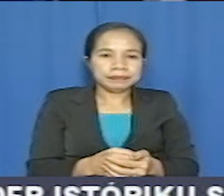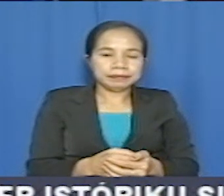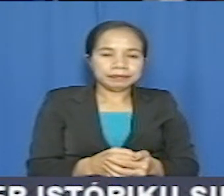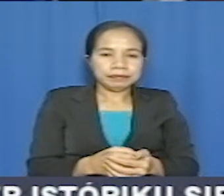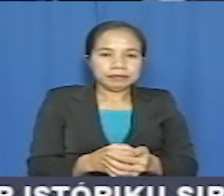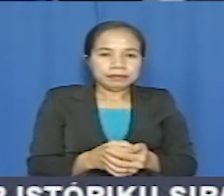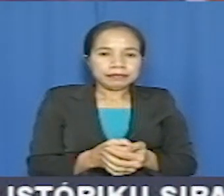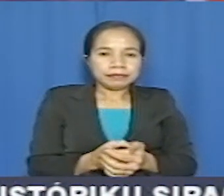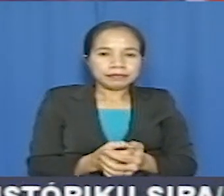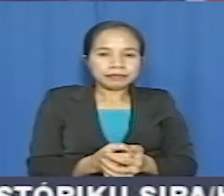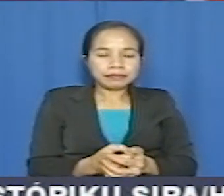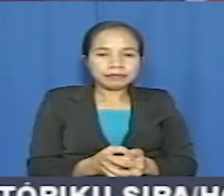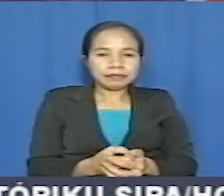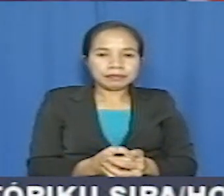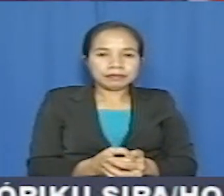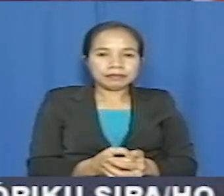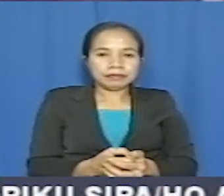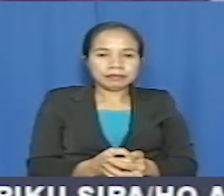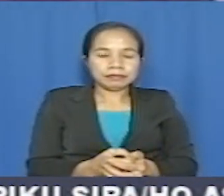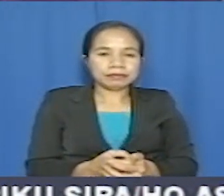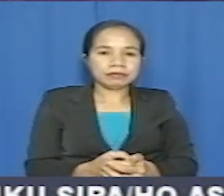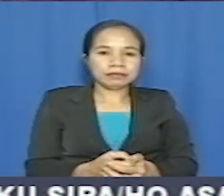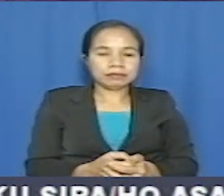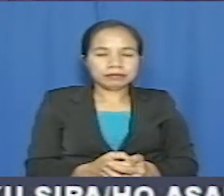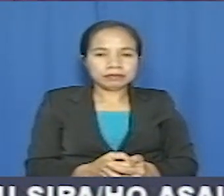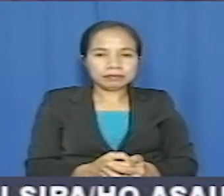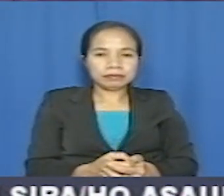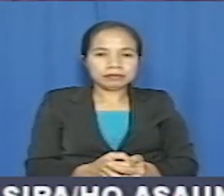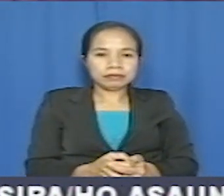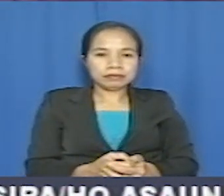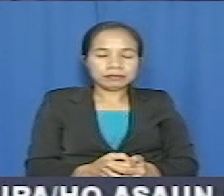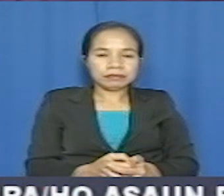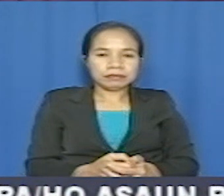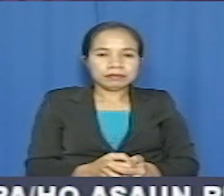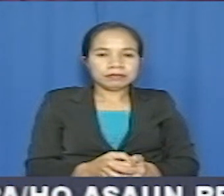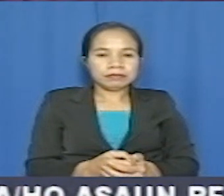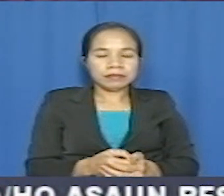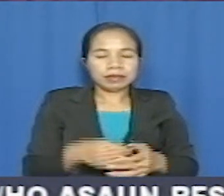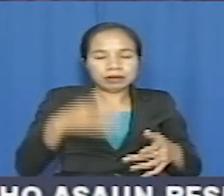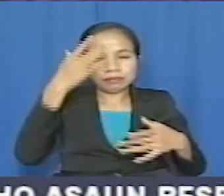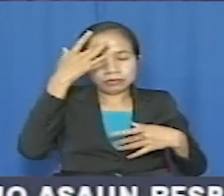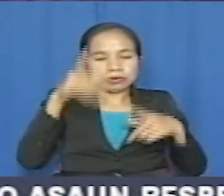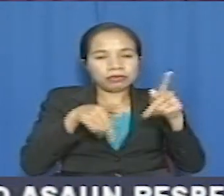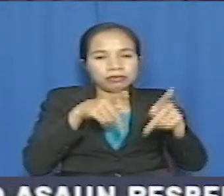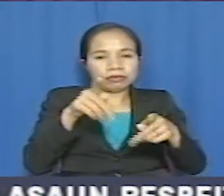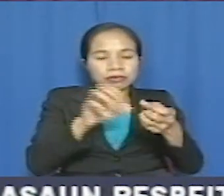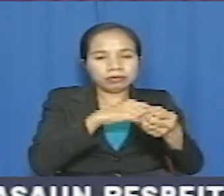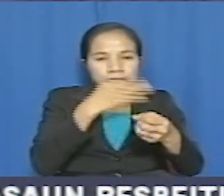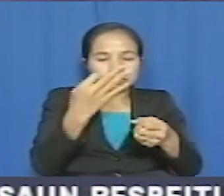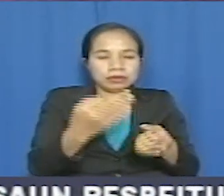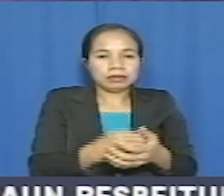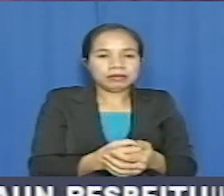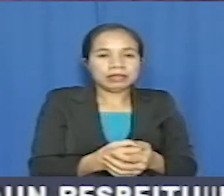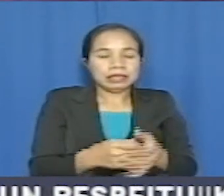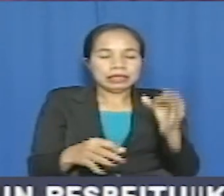cirurgia, né? Sala de nem, batang paciente covid nem, não anda a medir na pele. Se ita lá